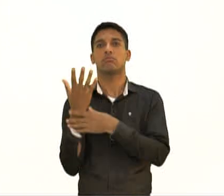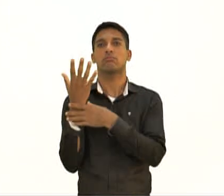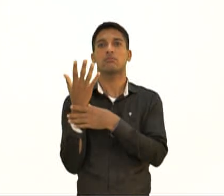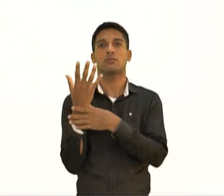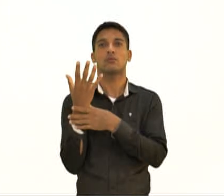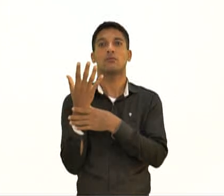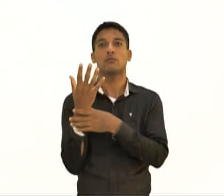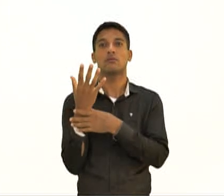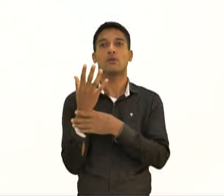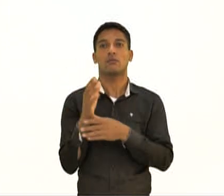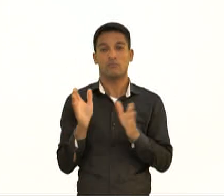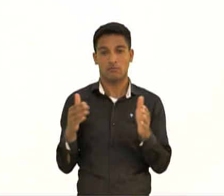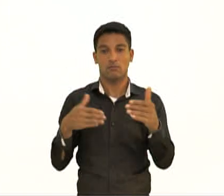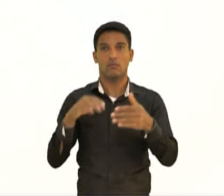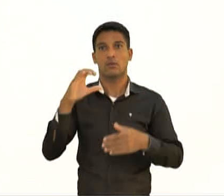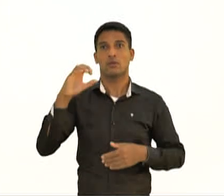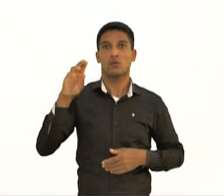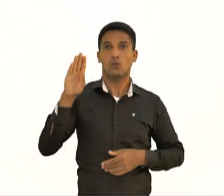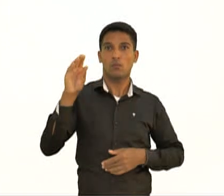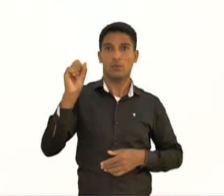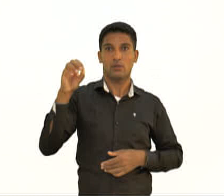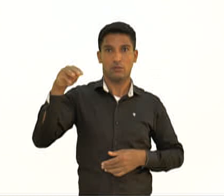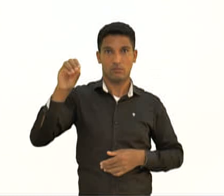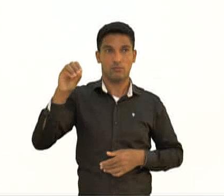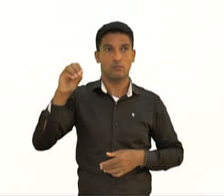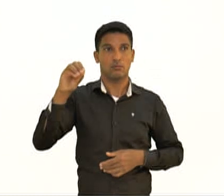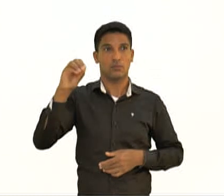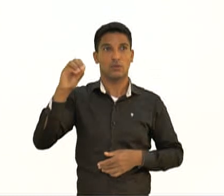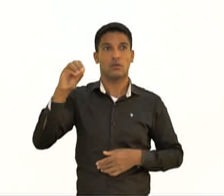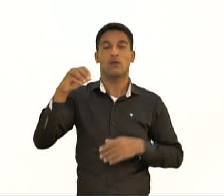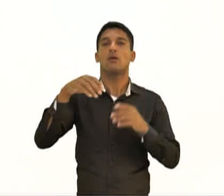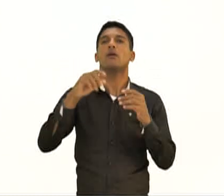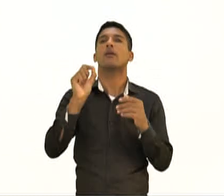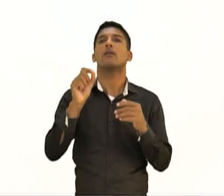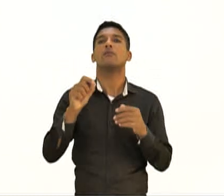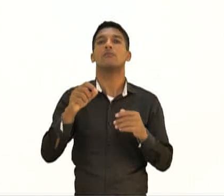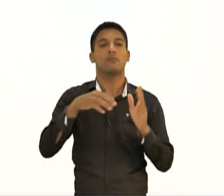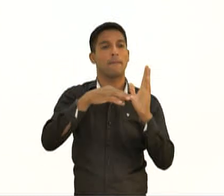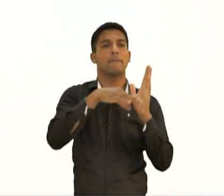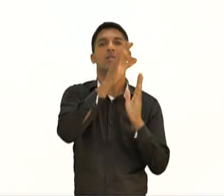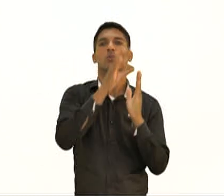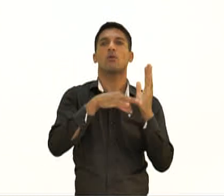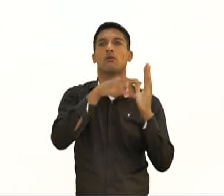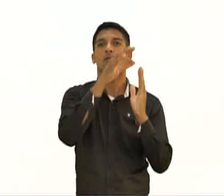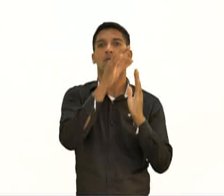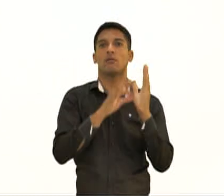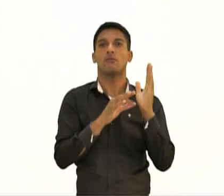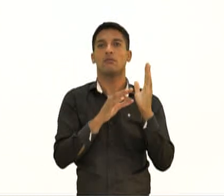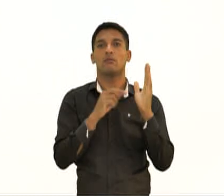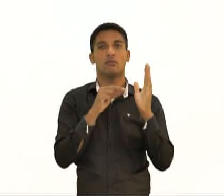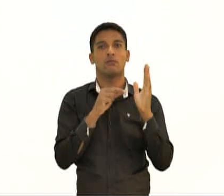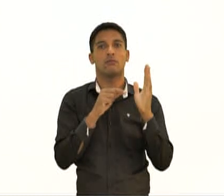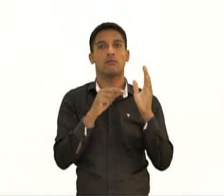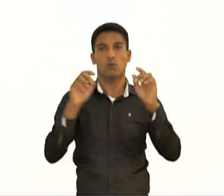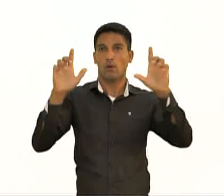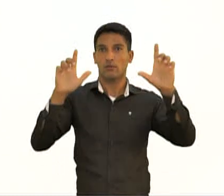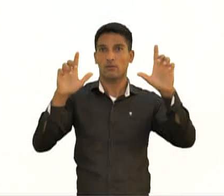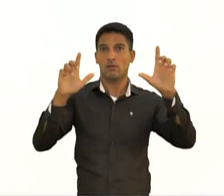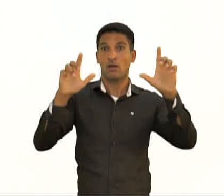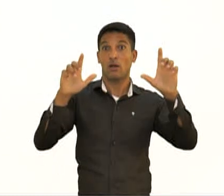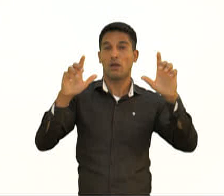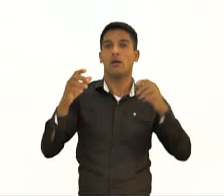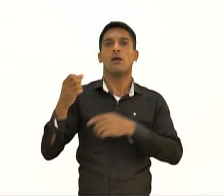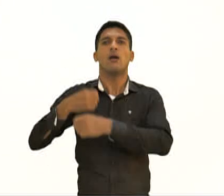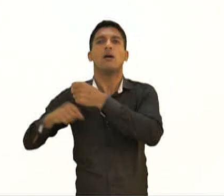Demoiselles d'Avignon, as Senhoritas d'Avignon, foi pintada pelo pintor espanhol Pablo Picasso em